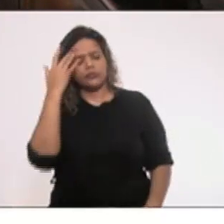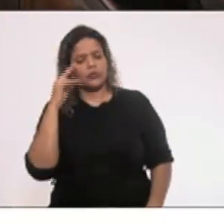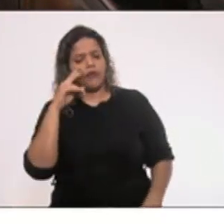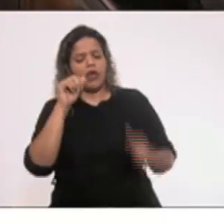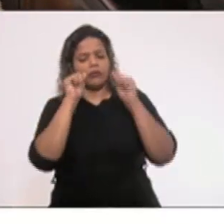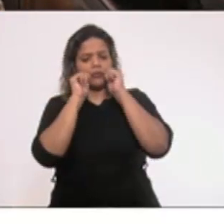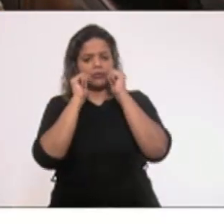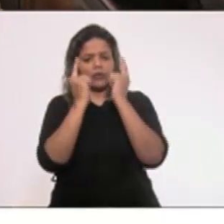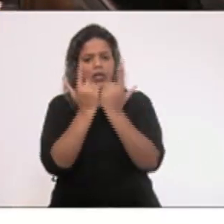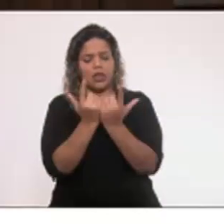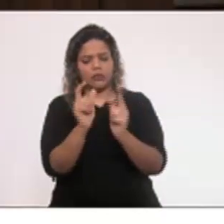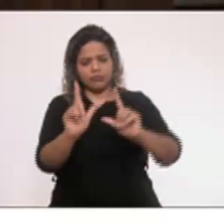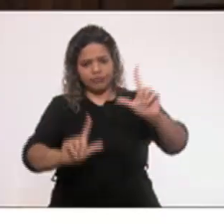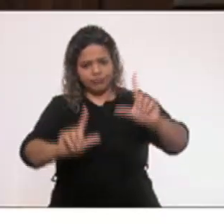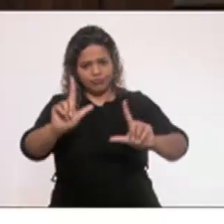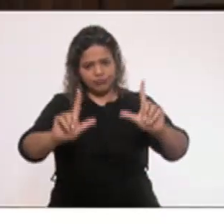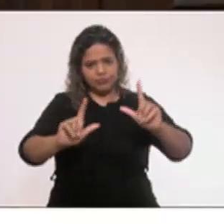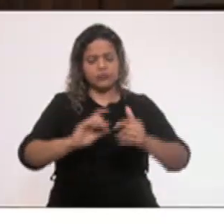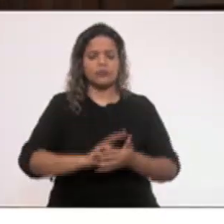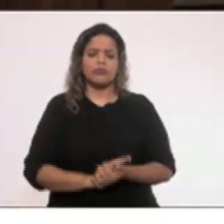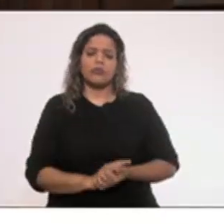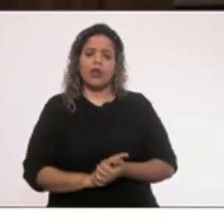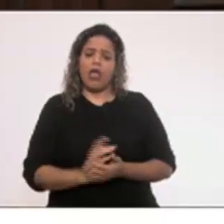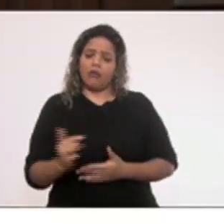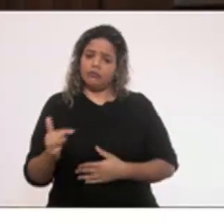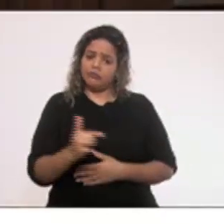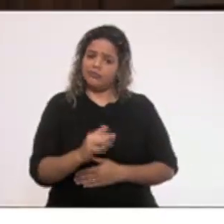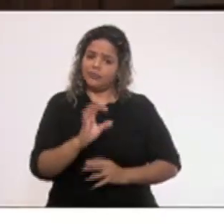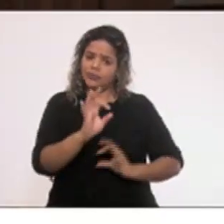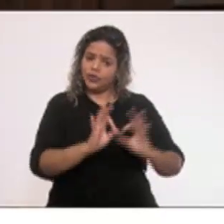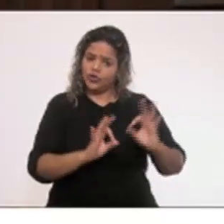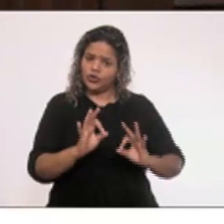TV Alerge, esse projeto,